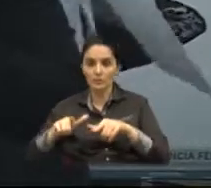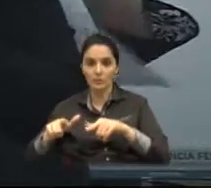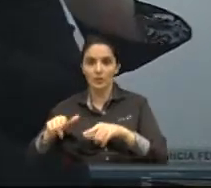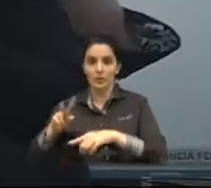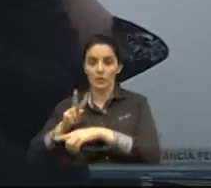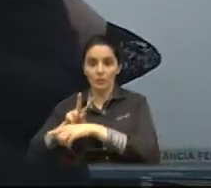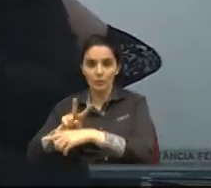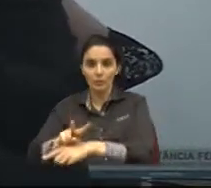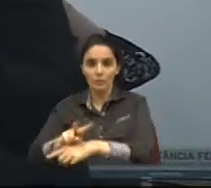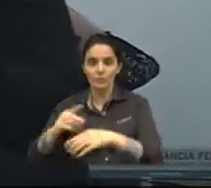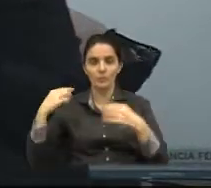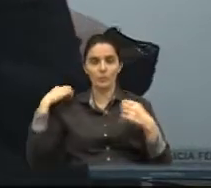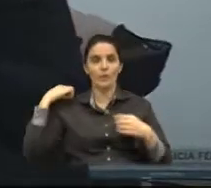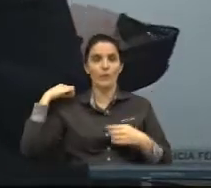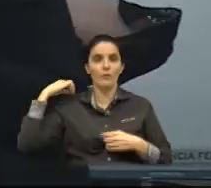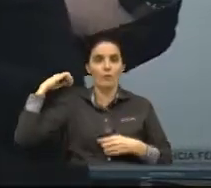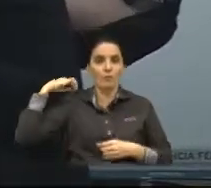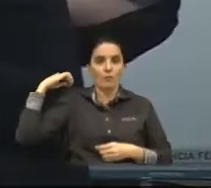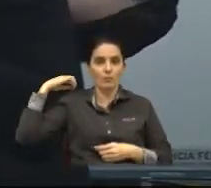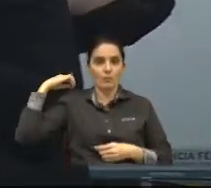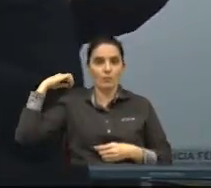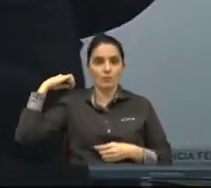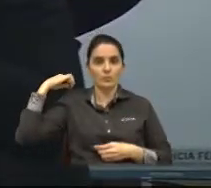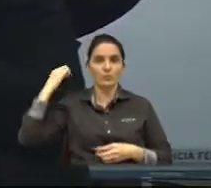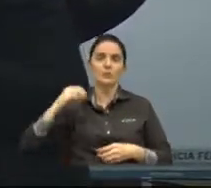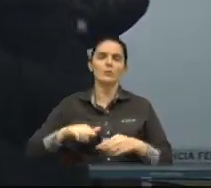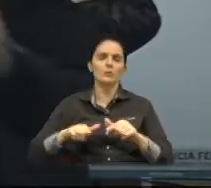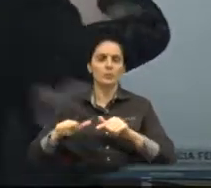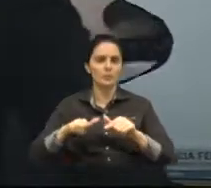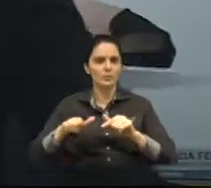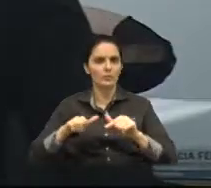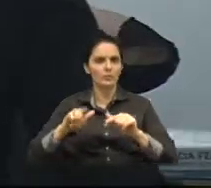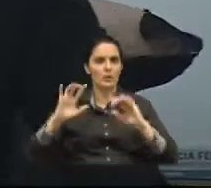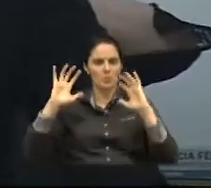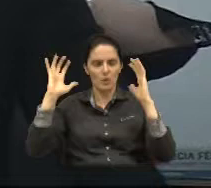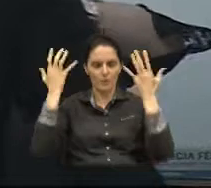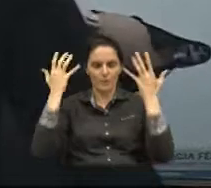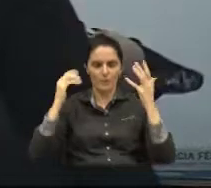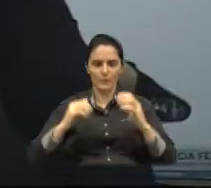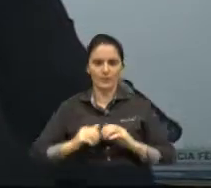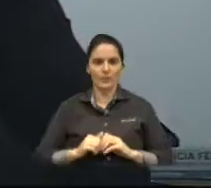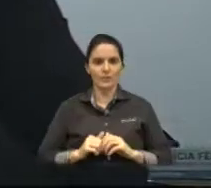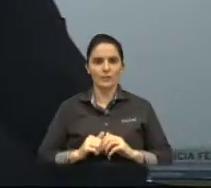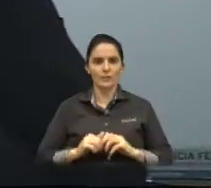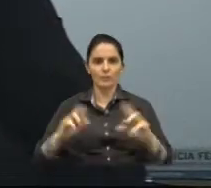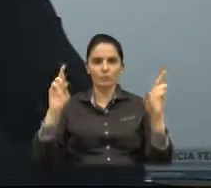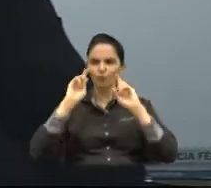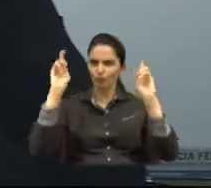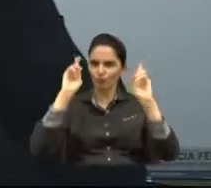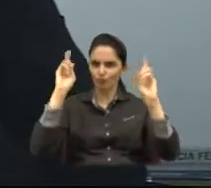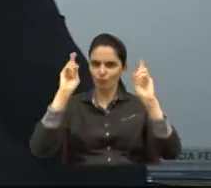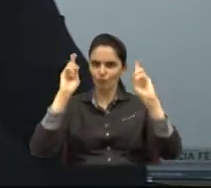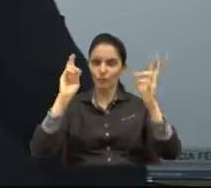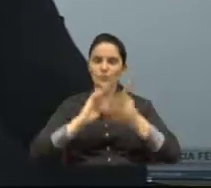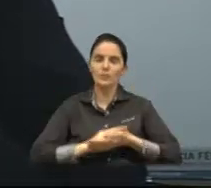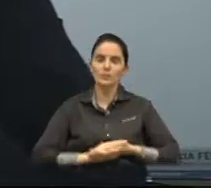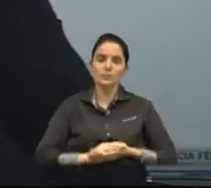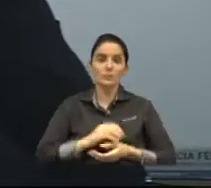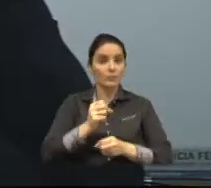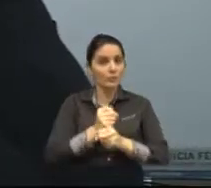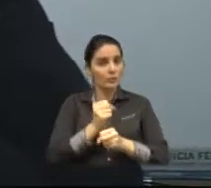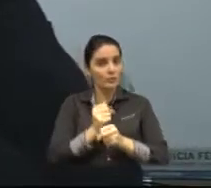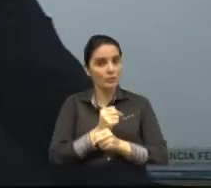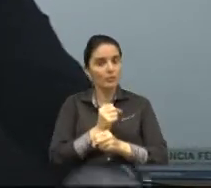ali voluntariamente trabalham para que seja um evento de sucesso. E este ano nós tivemos